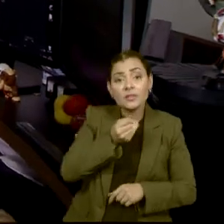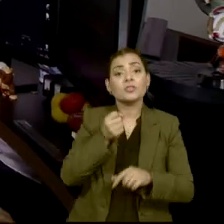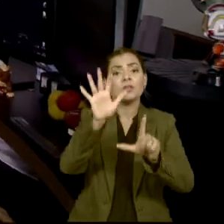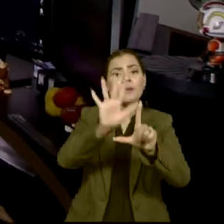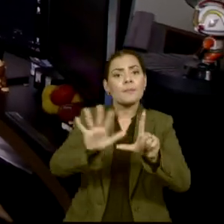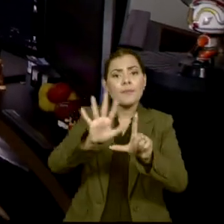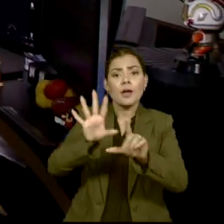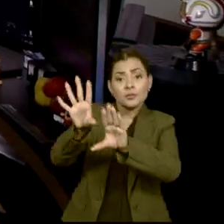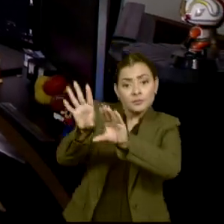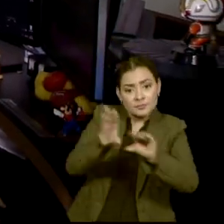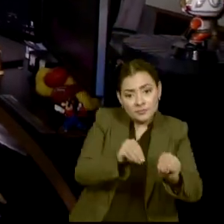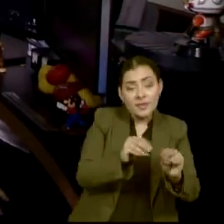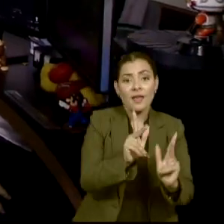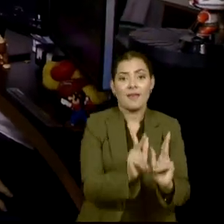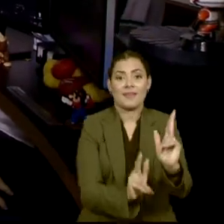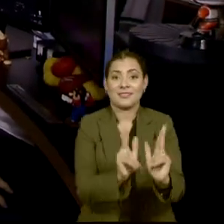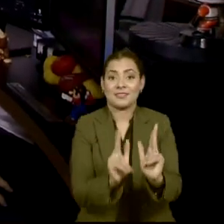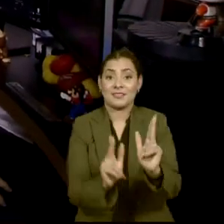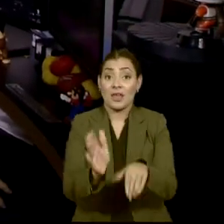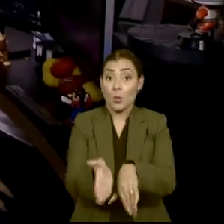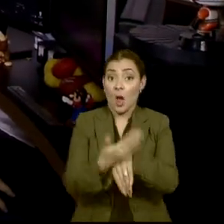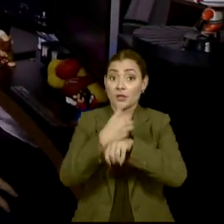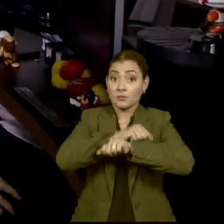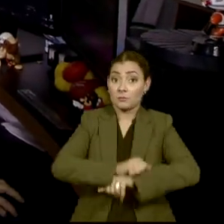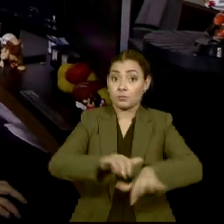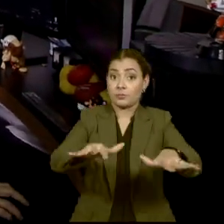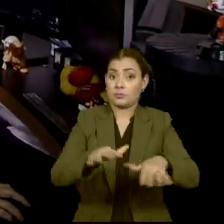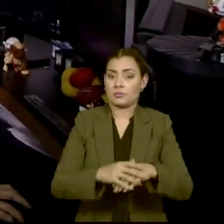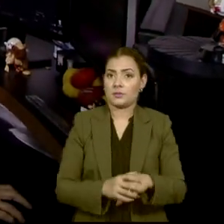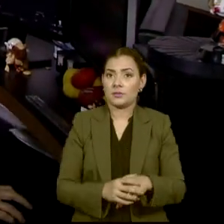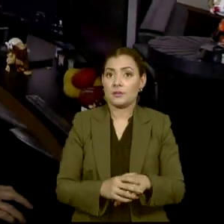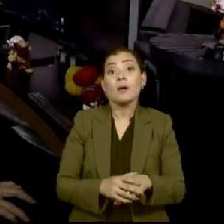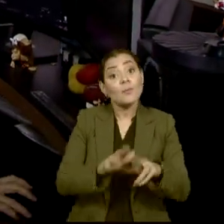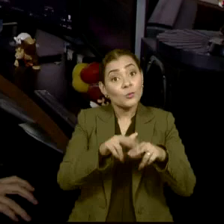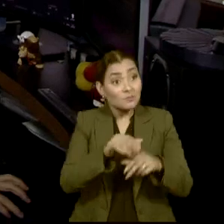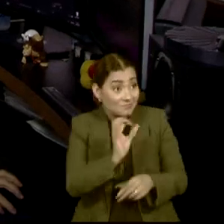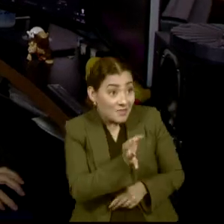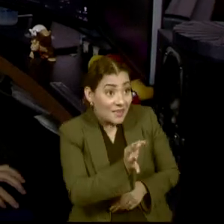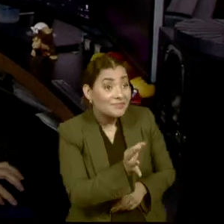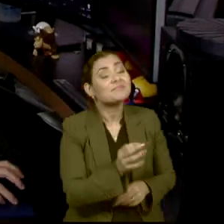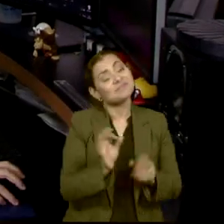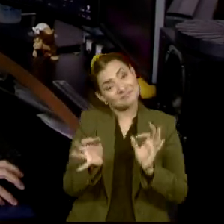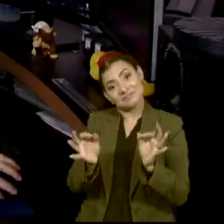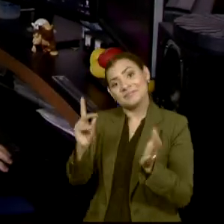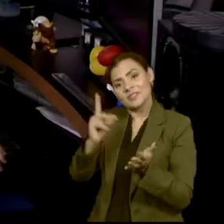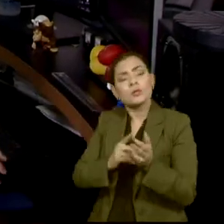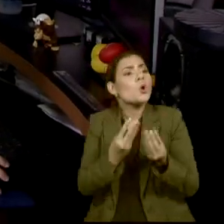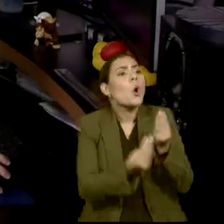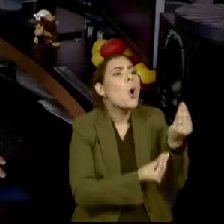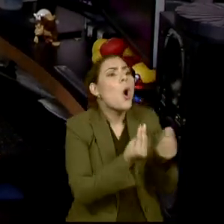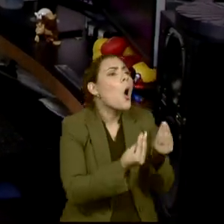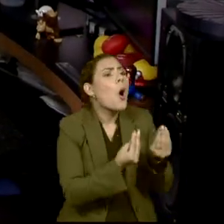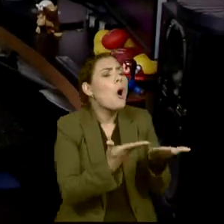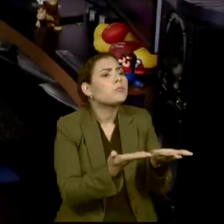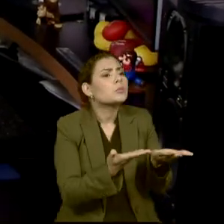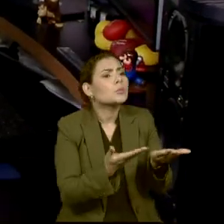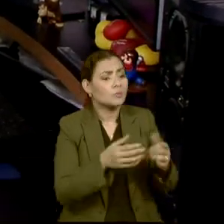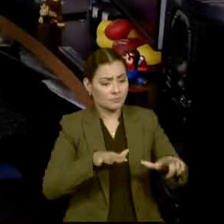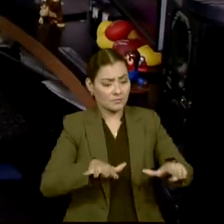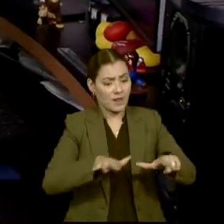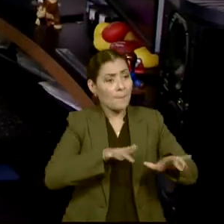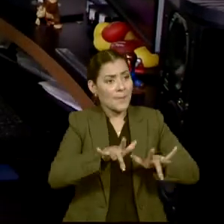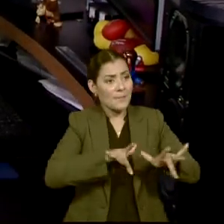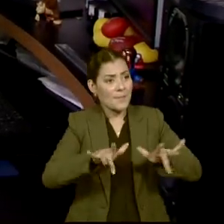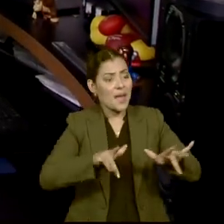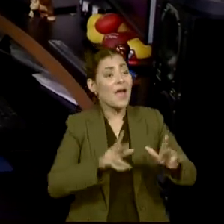imagens que precisam ser editadas antes de irem ao ar. Não é não, PC? É isso aí. Como é que funciona uma ilha de